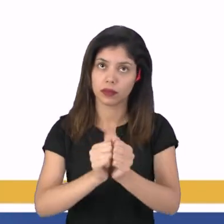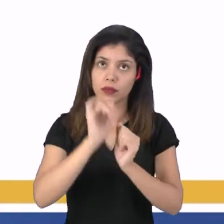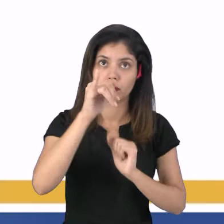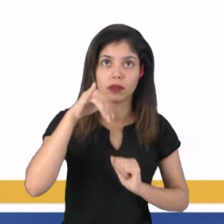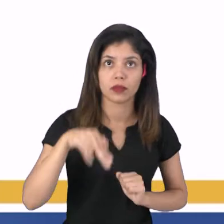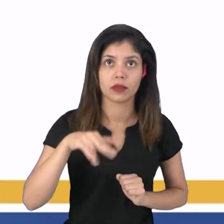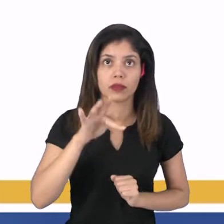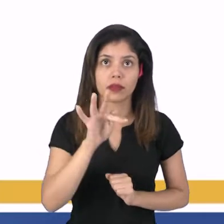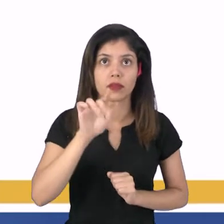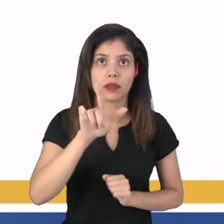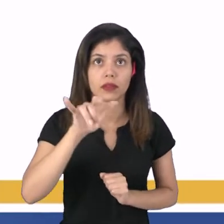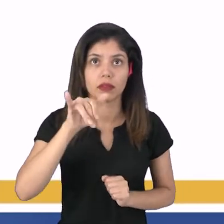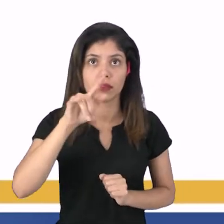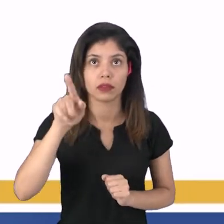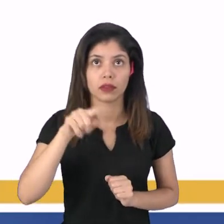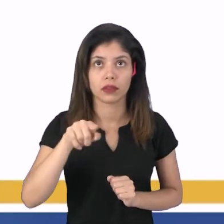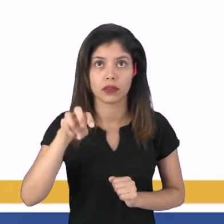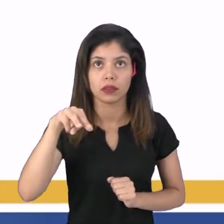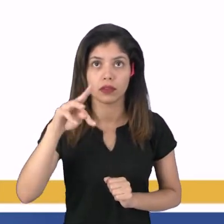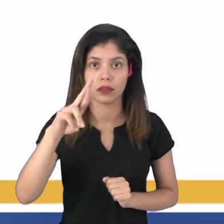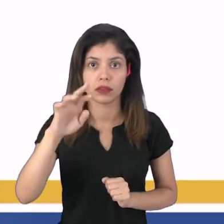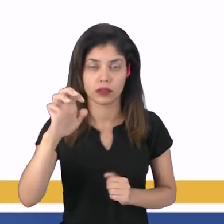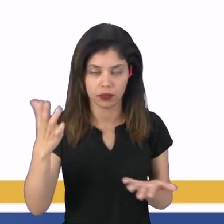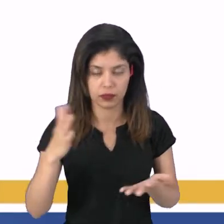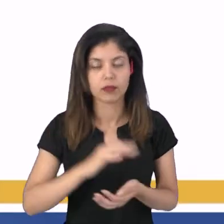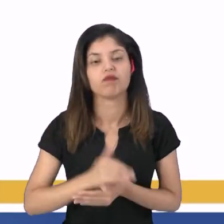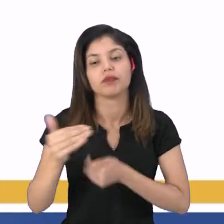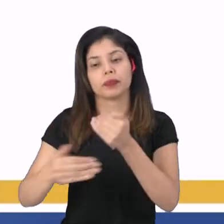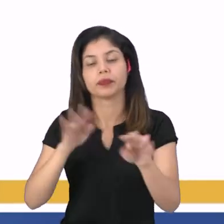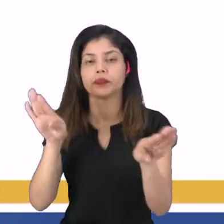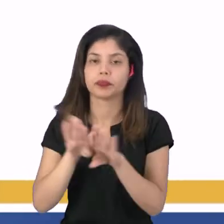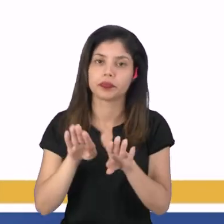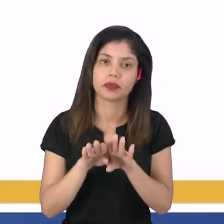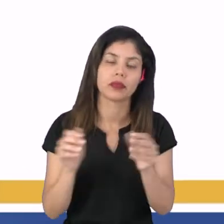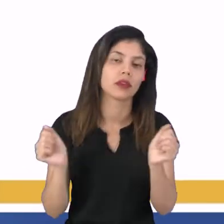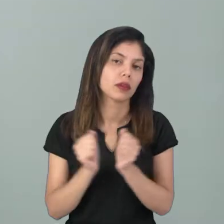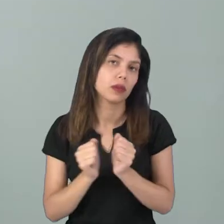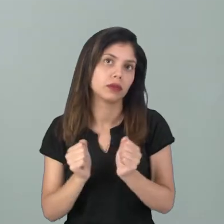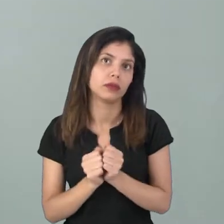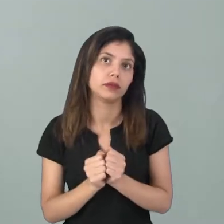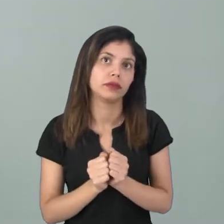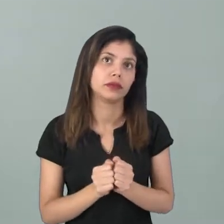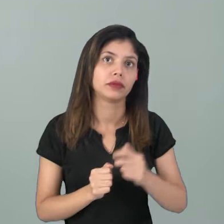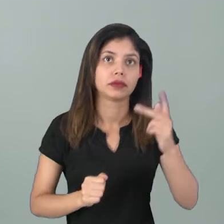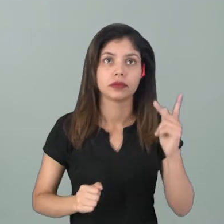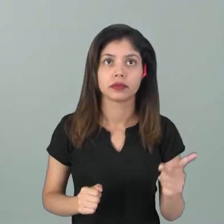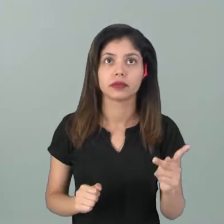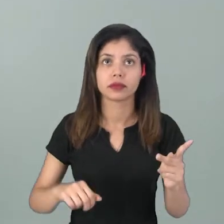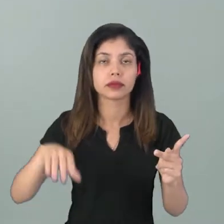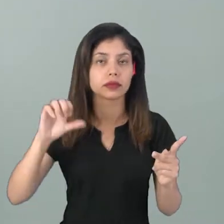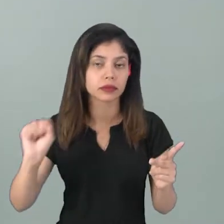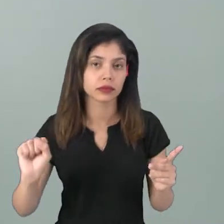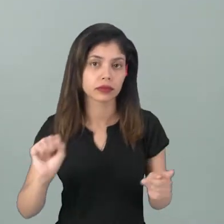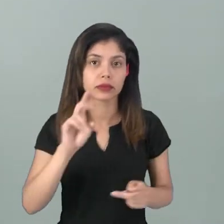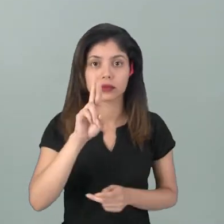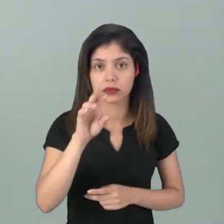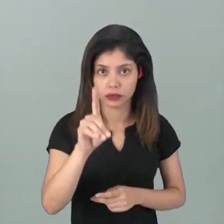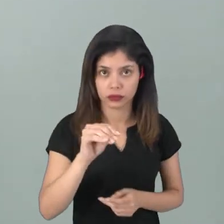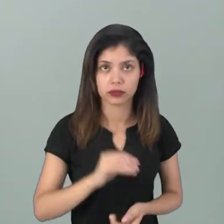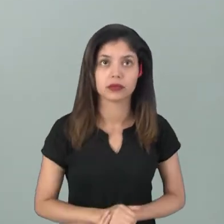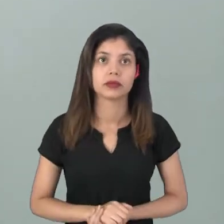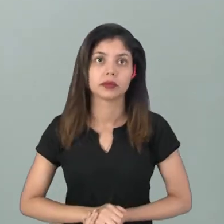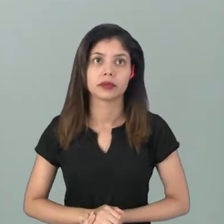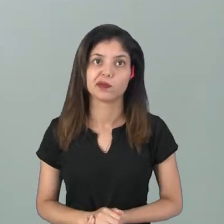palavra infelizmente. Então, nesse processo também, a gente tem a junção de um prefixo e um sufixo por meio do radical.